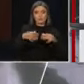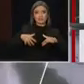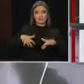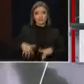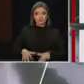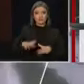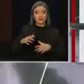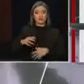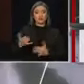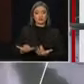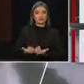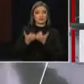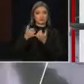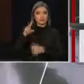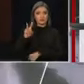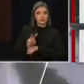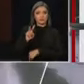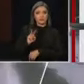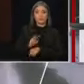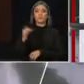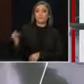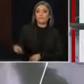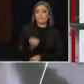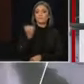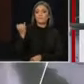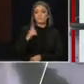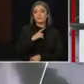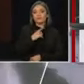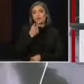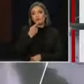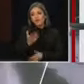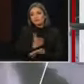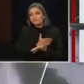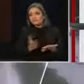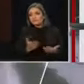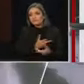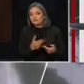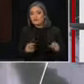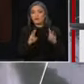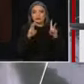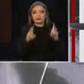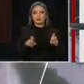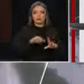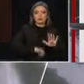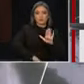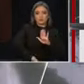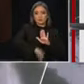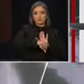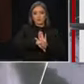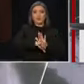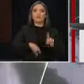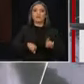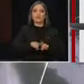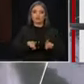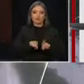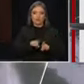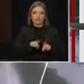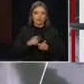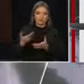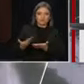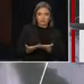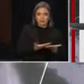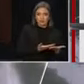torna-se imprescindível tecer alguns comentários acerca desse crime e da própria doutrina e jurisprudência sobre